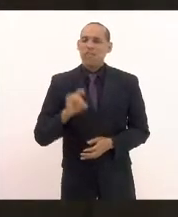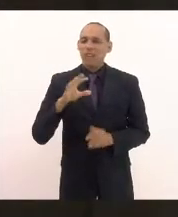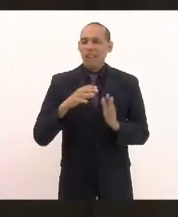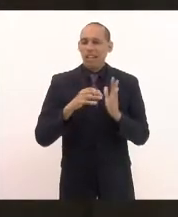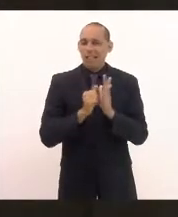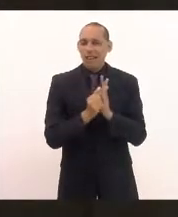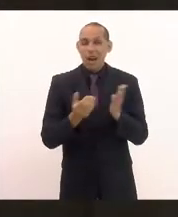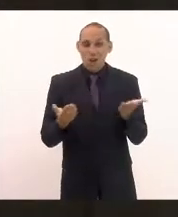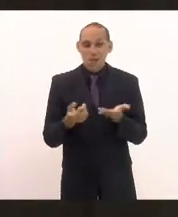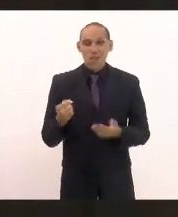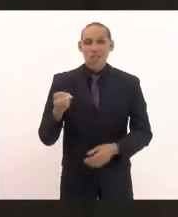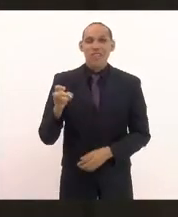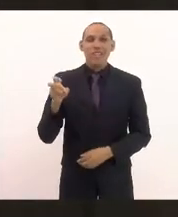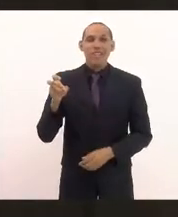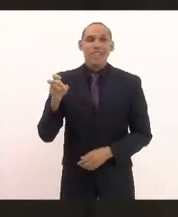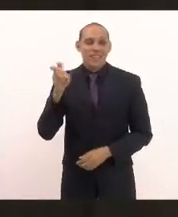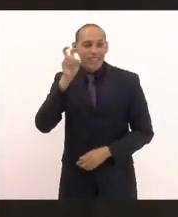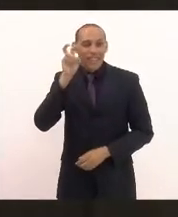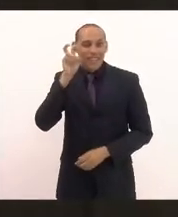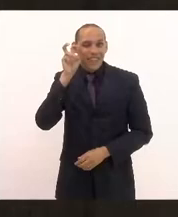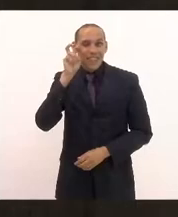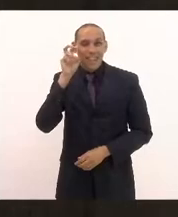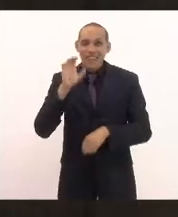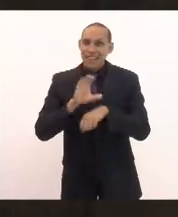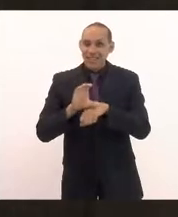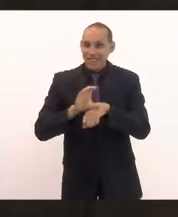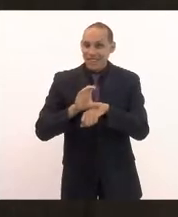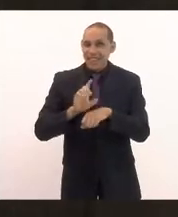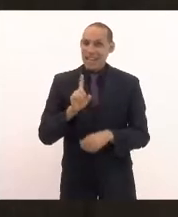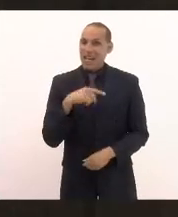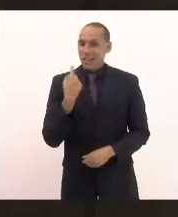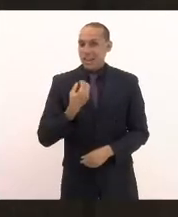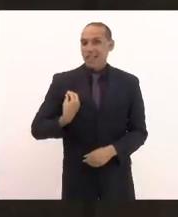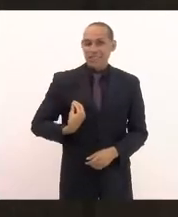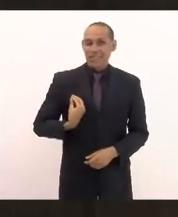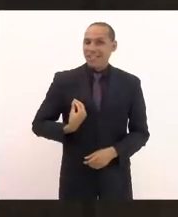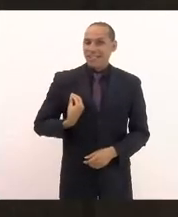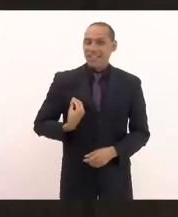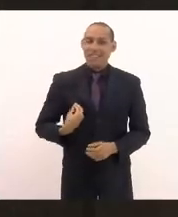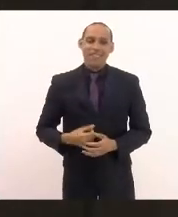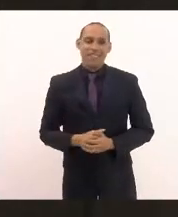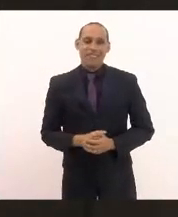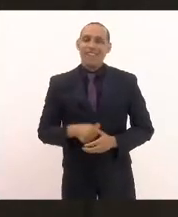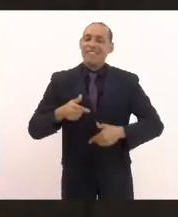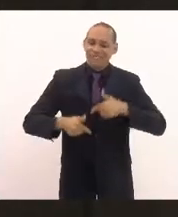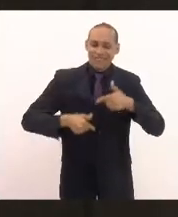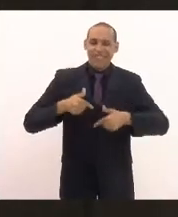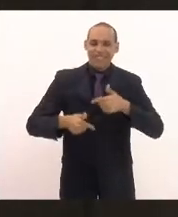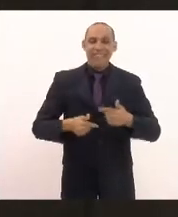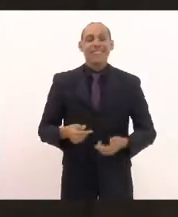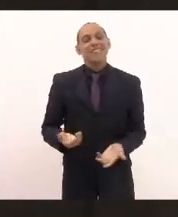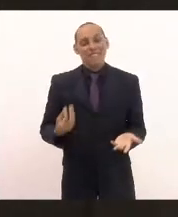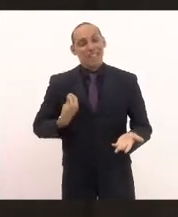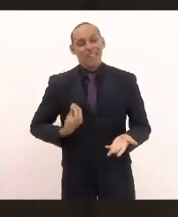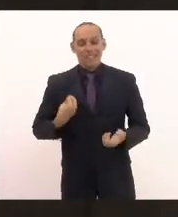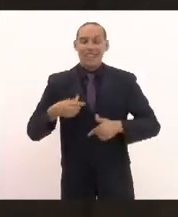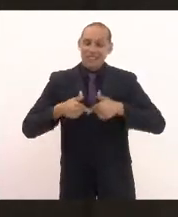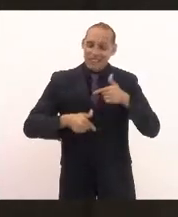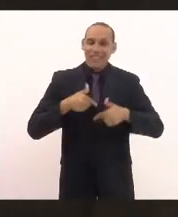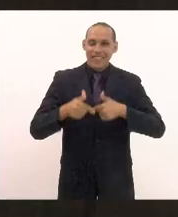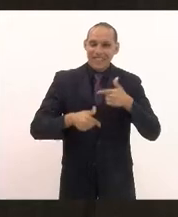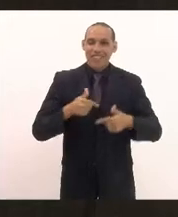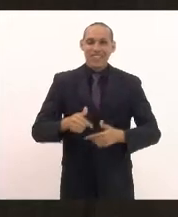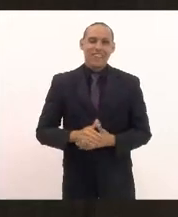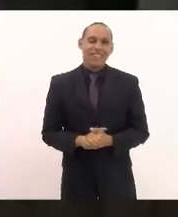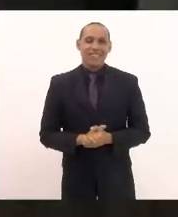registrando que hoje é quinta-feira de cinza, estamos todos aqui trabalhando. Presente e trabalhando como